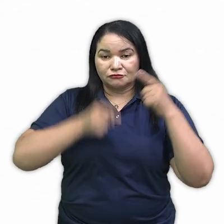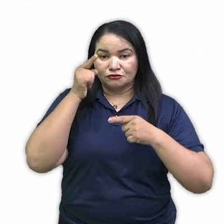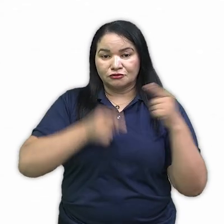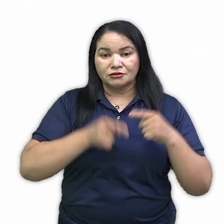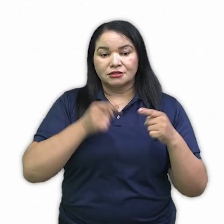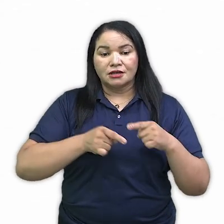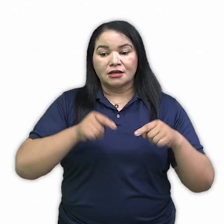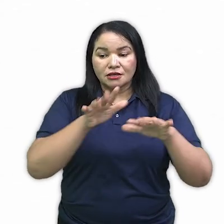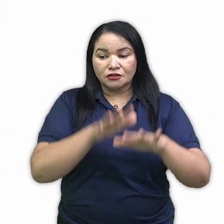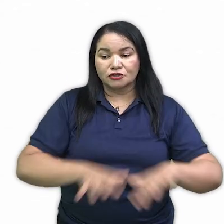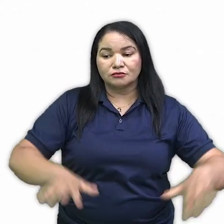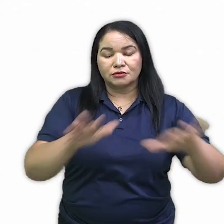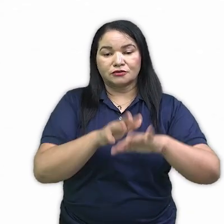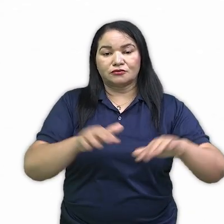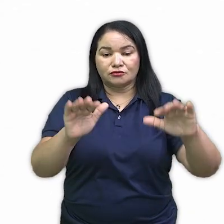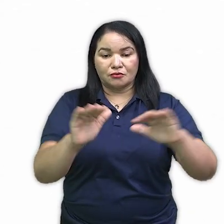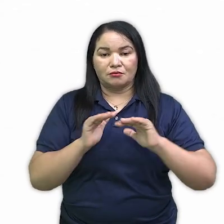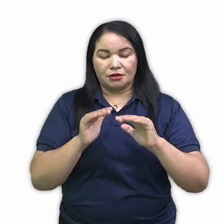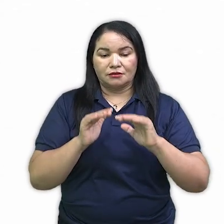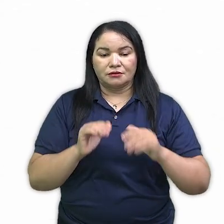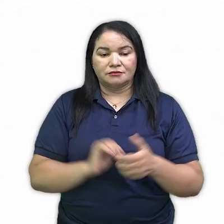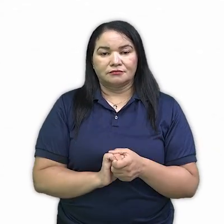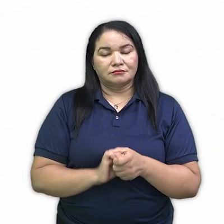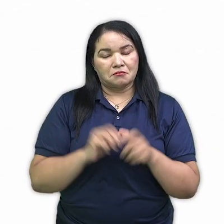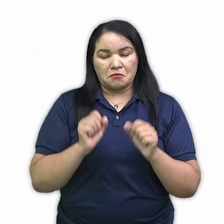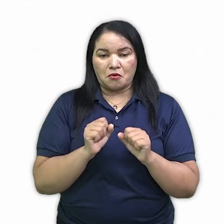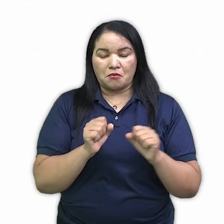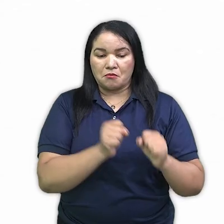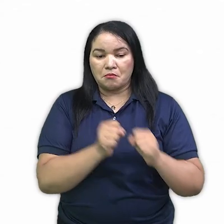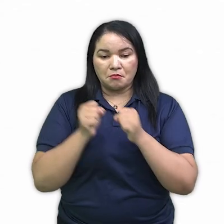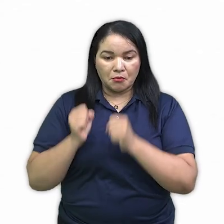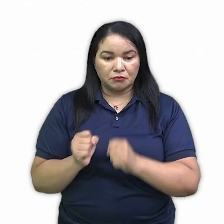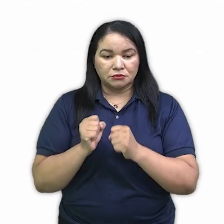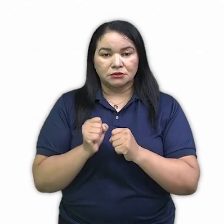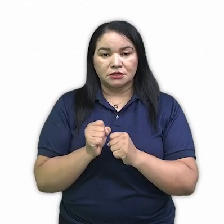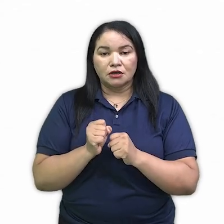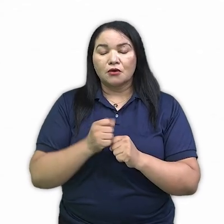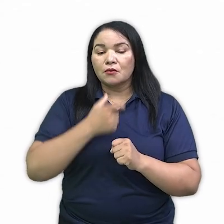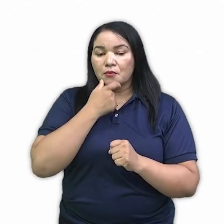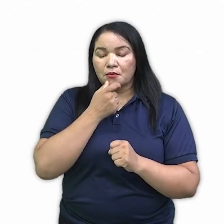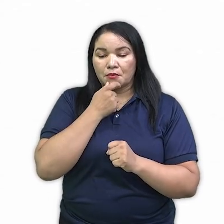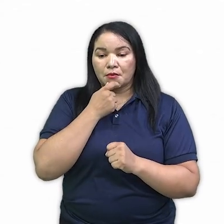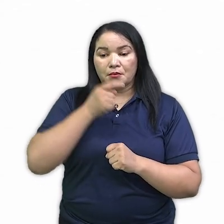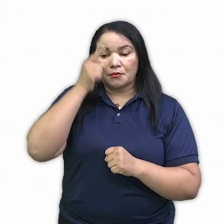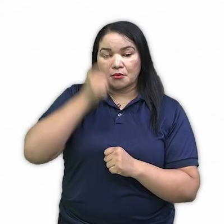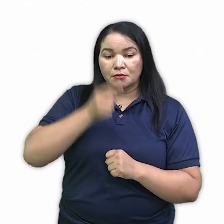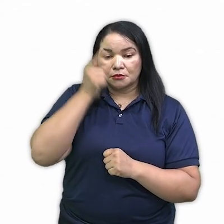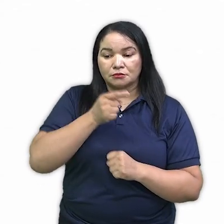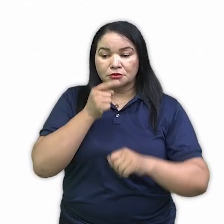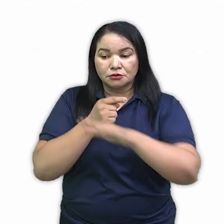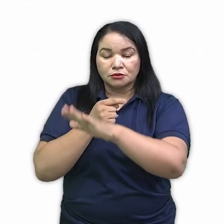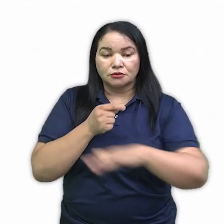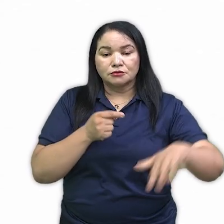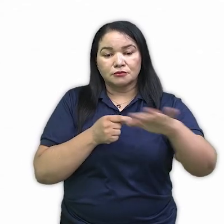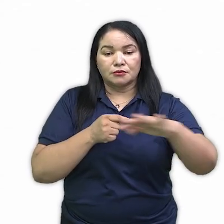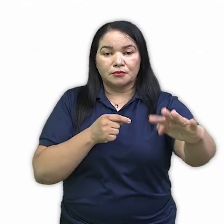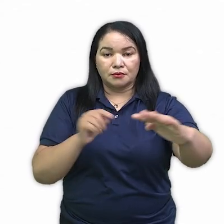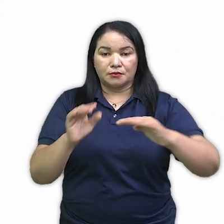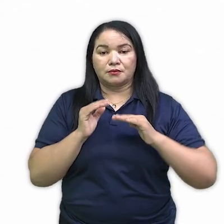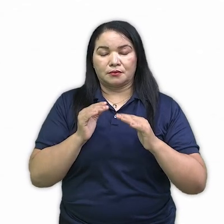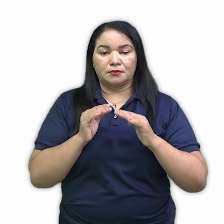Norberto Bobbio vai falar para nós. O poder político é o poder que um homem pode exercer sobre outros, a exemplo da relação